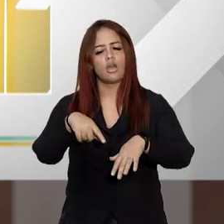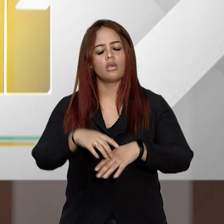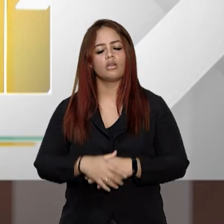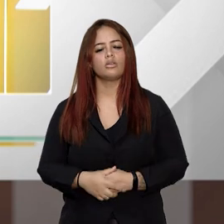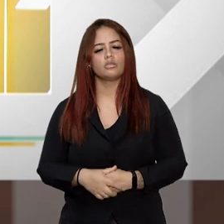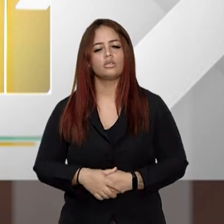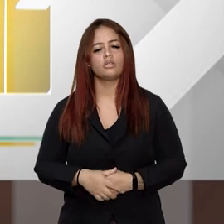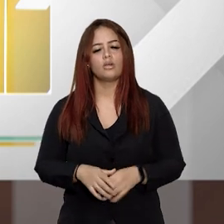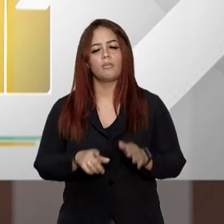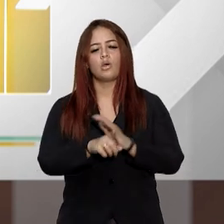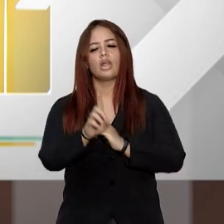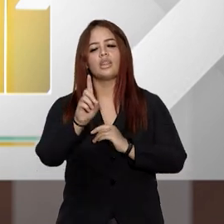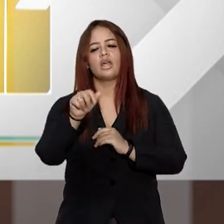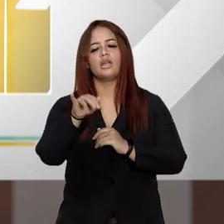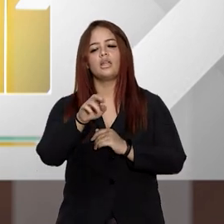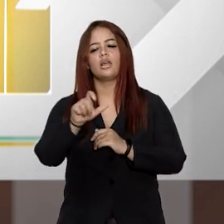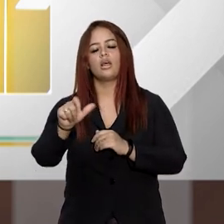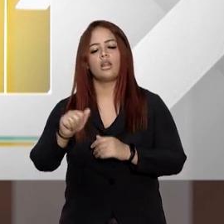Daniela?